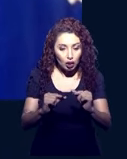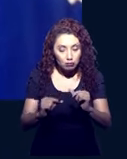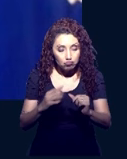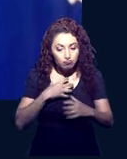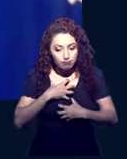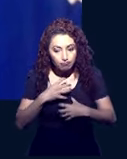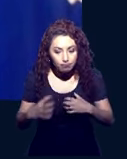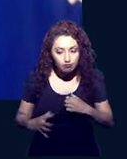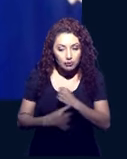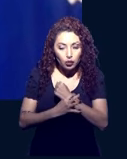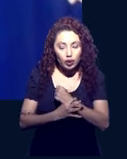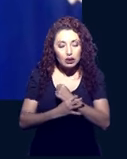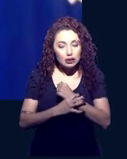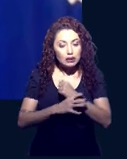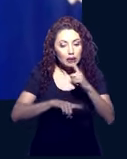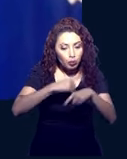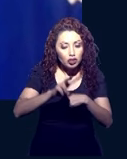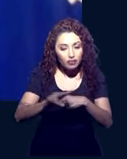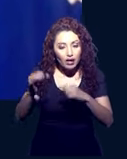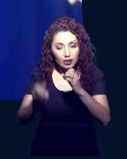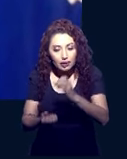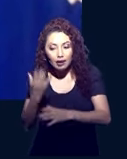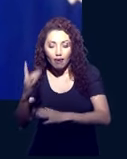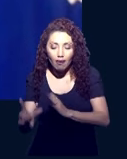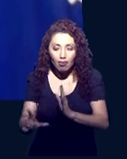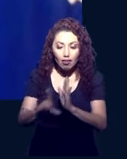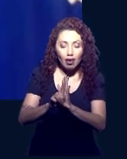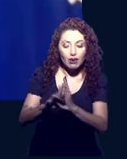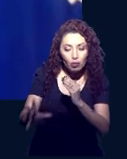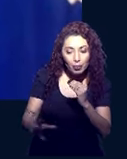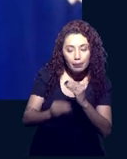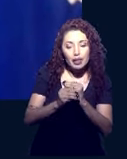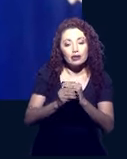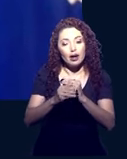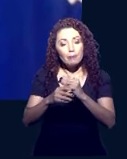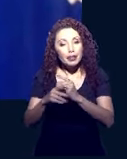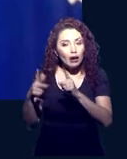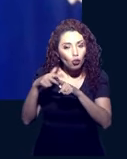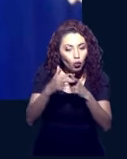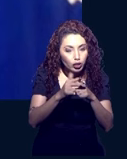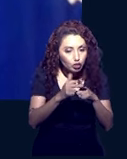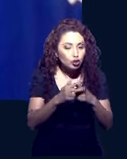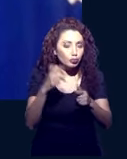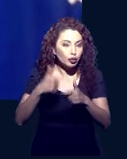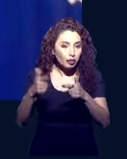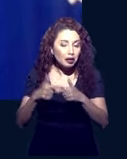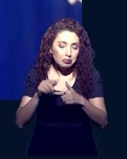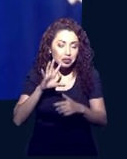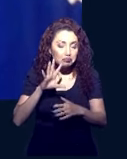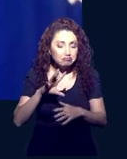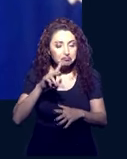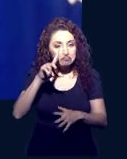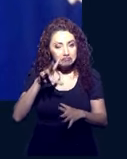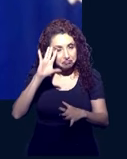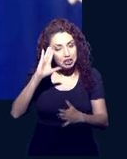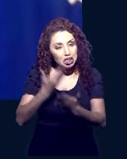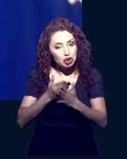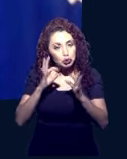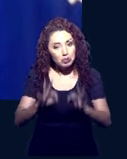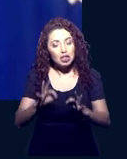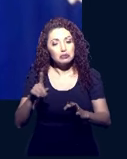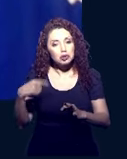teremos ainda leis complementares para poder corrigir eventuais distorções eu considero que é um grande êxito nós temos hoje uma